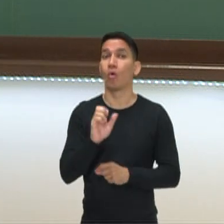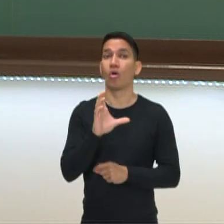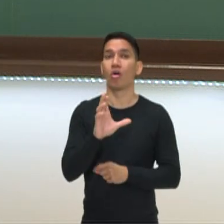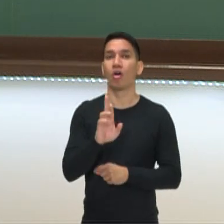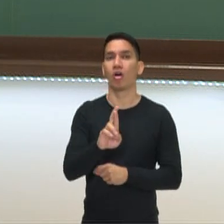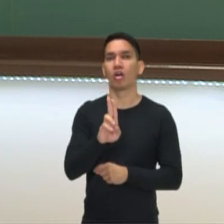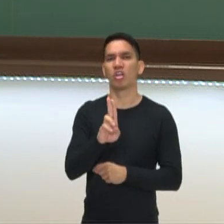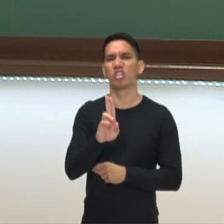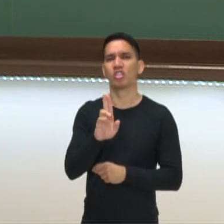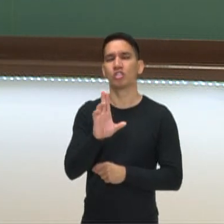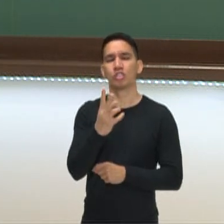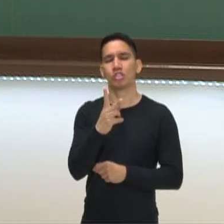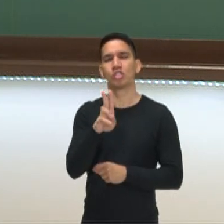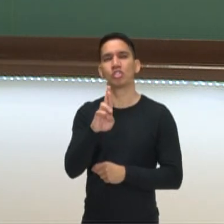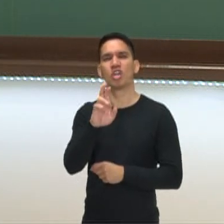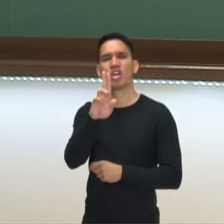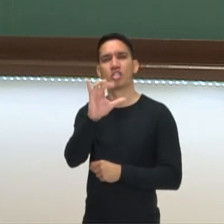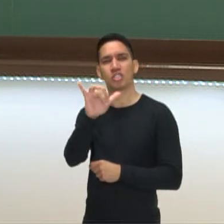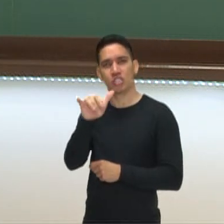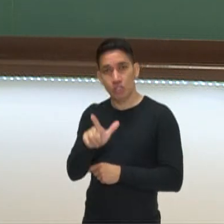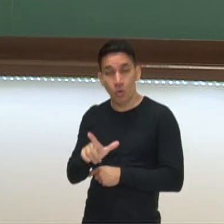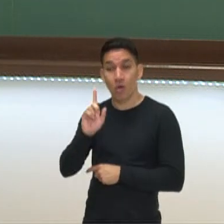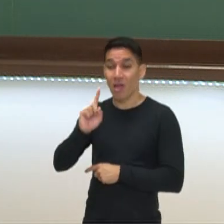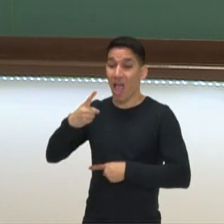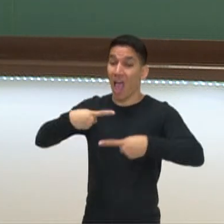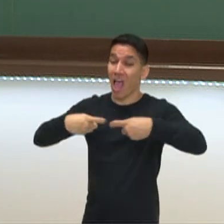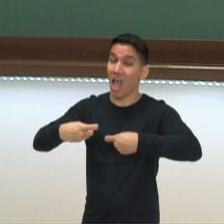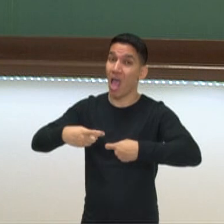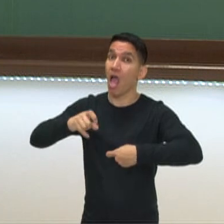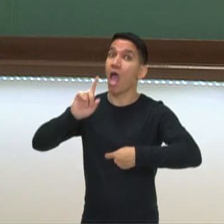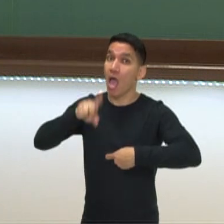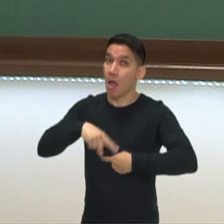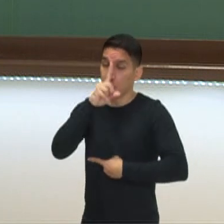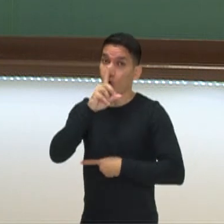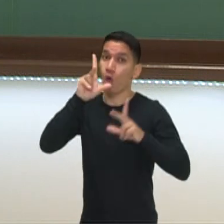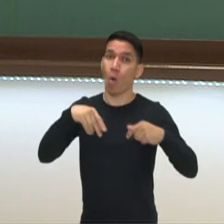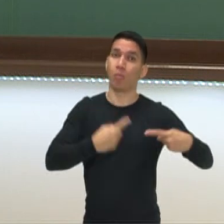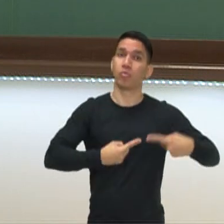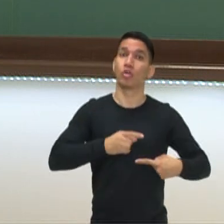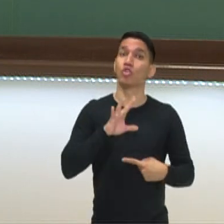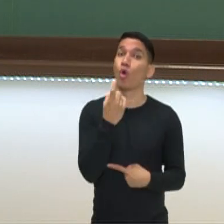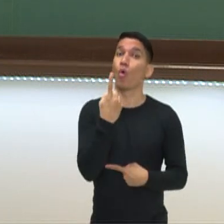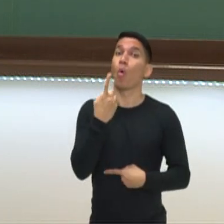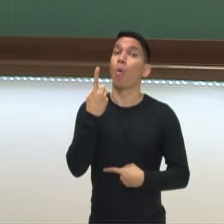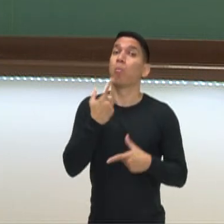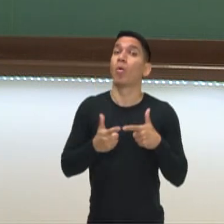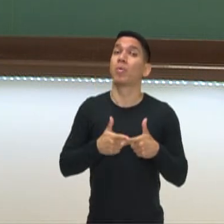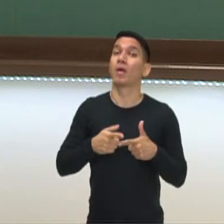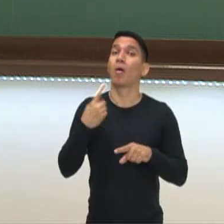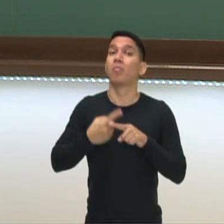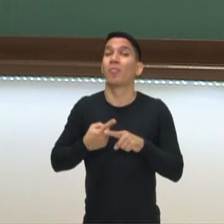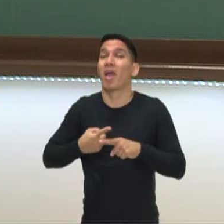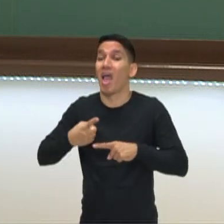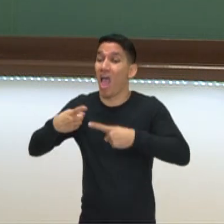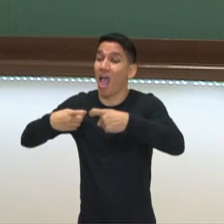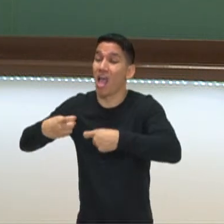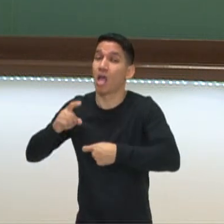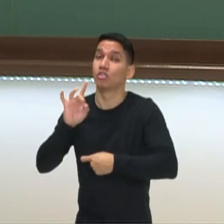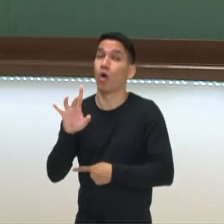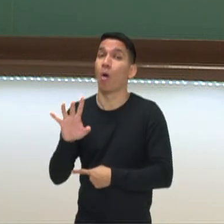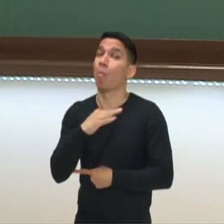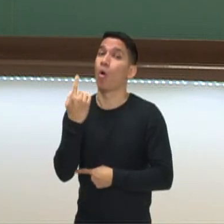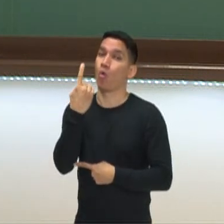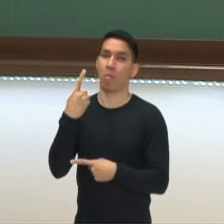que a guerra ela é tão perigosa quanto a política. Só tem um problema, é que na guerra você só morre uma vez, na política você pode morrer várias